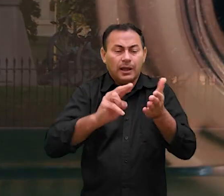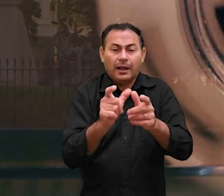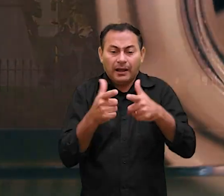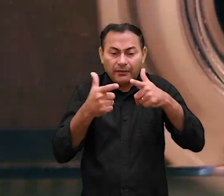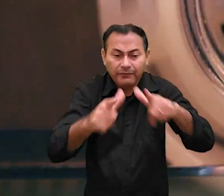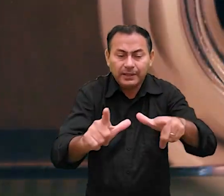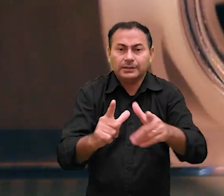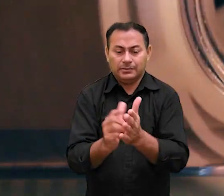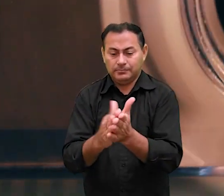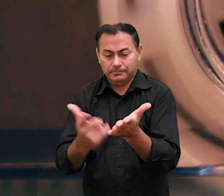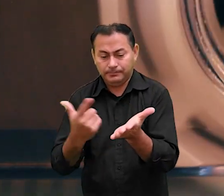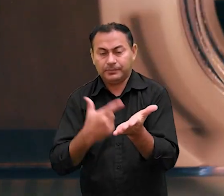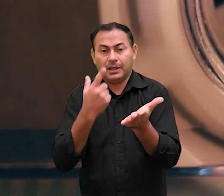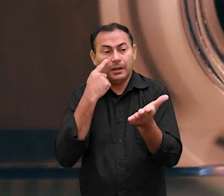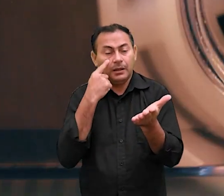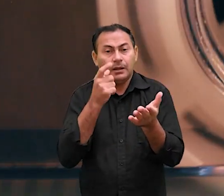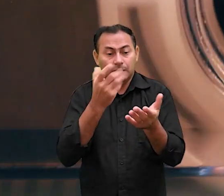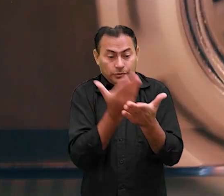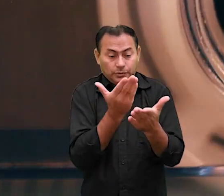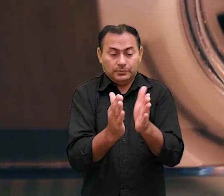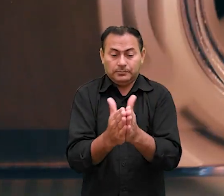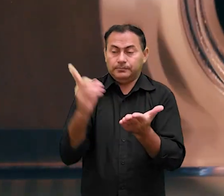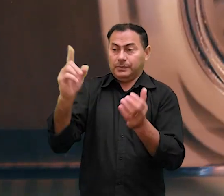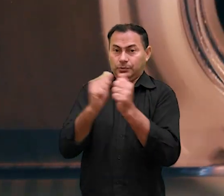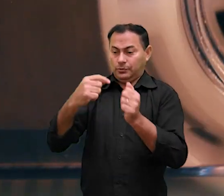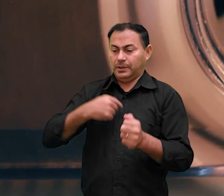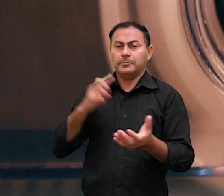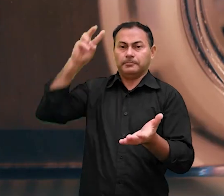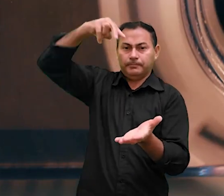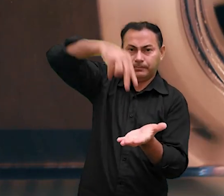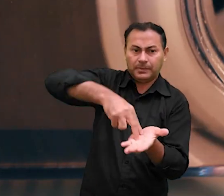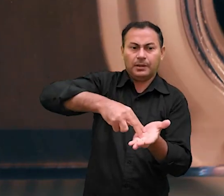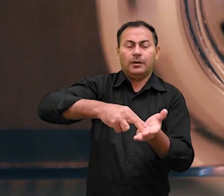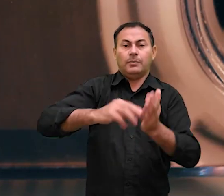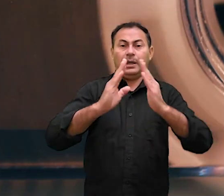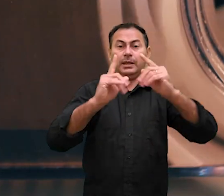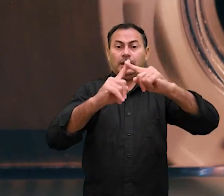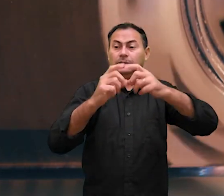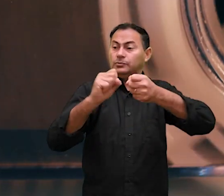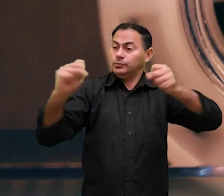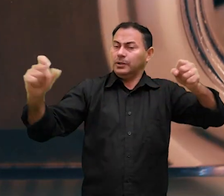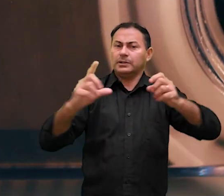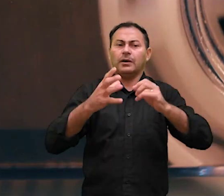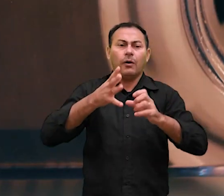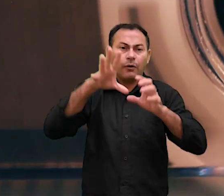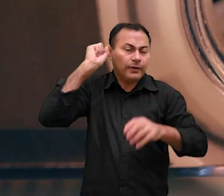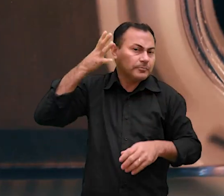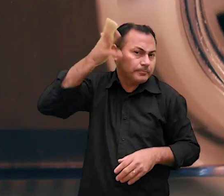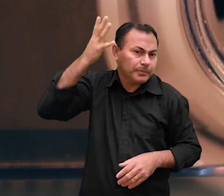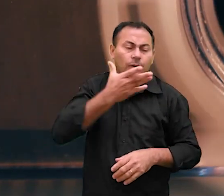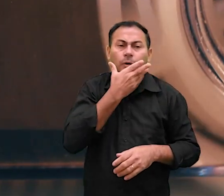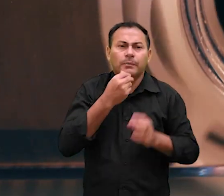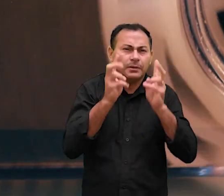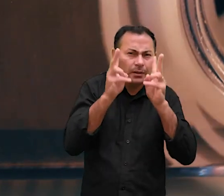as fitas e as apostilas. Enquanto ele estava estudando a Bíblia comigo, ele frequentava uma grande igreja onde ouvia as pregações.